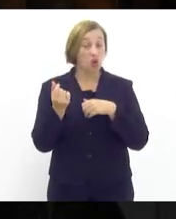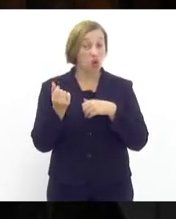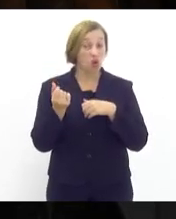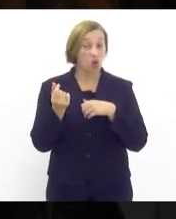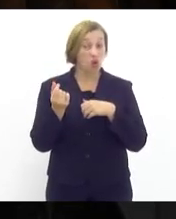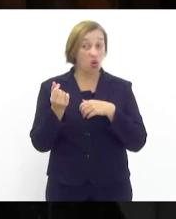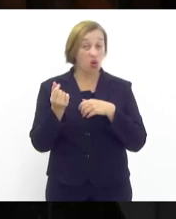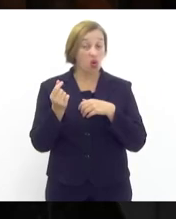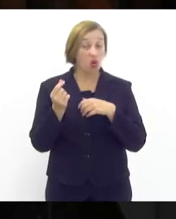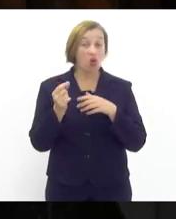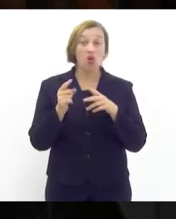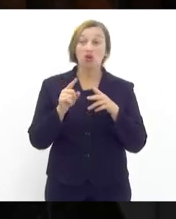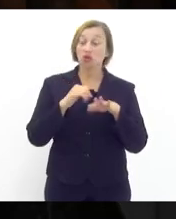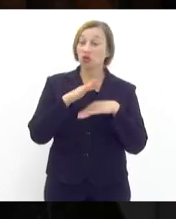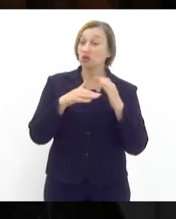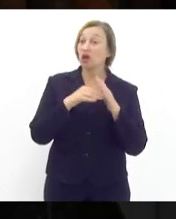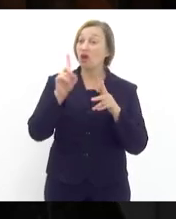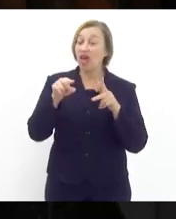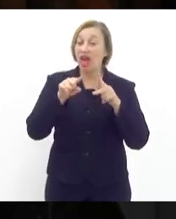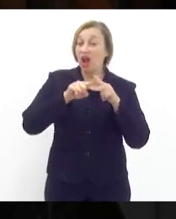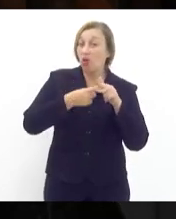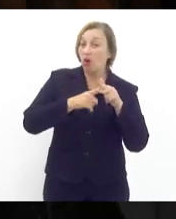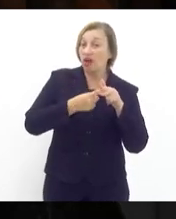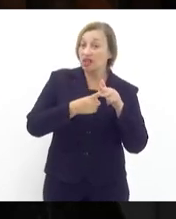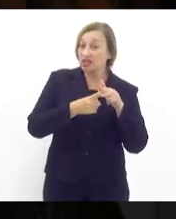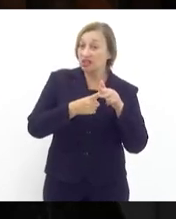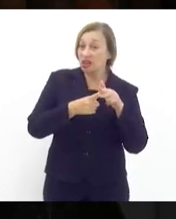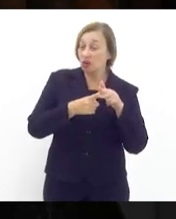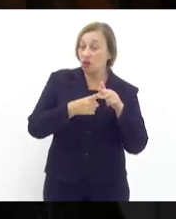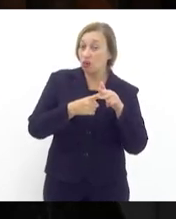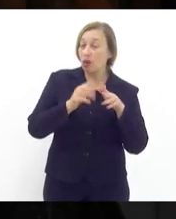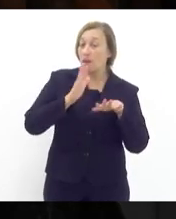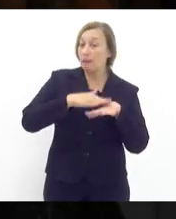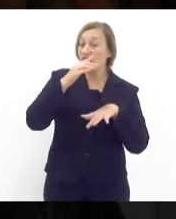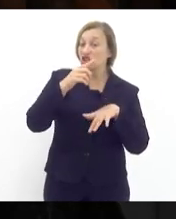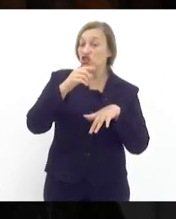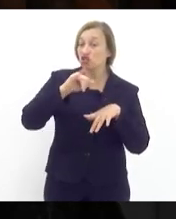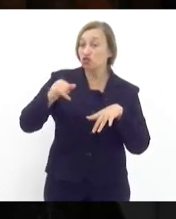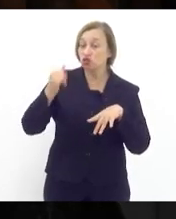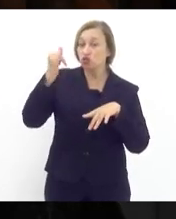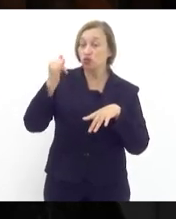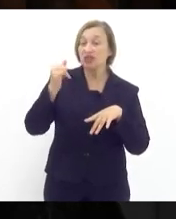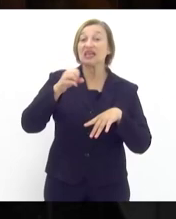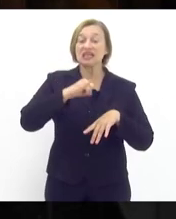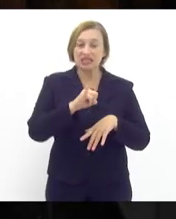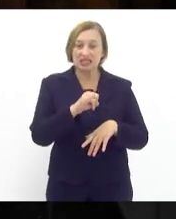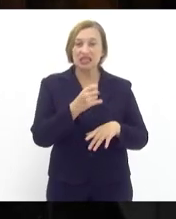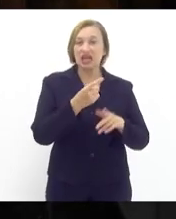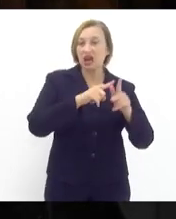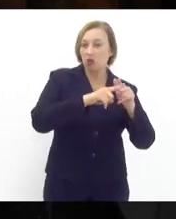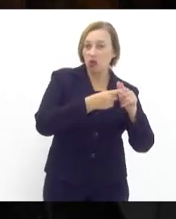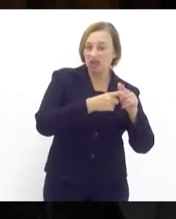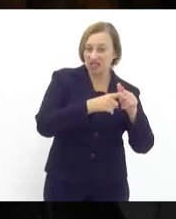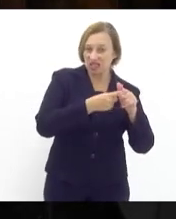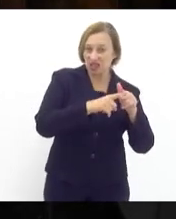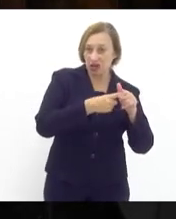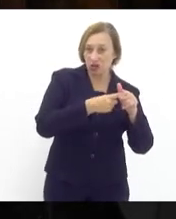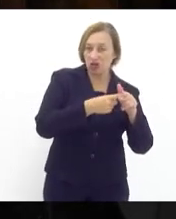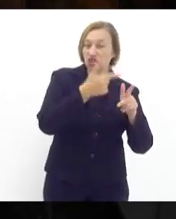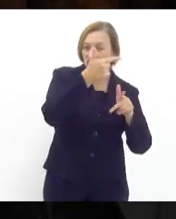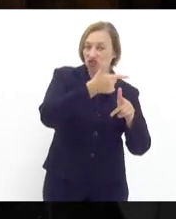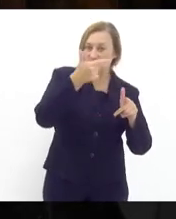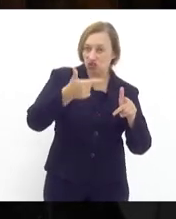correção monetária mas juros se a correção monetária de 22 foi 6 pontos